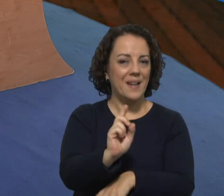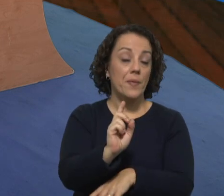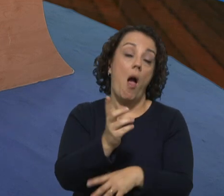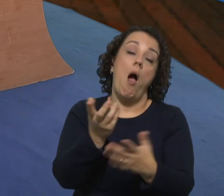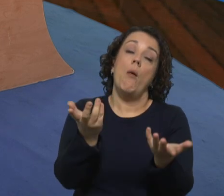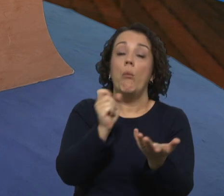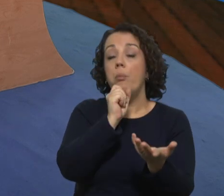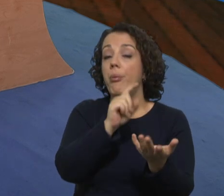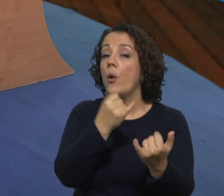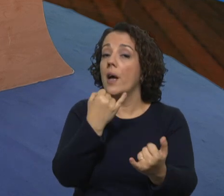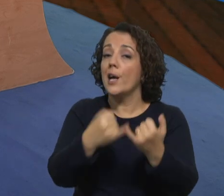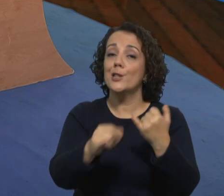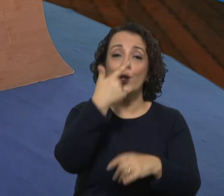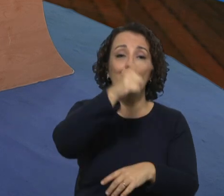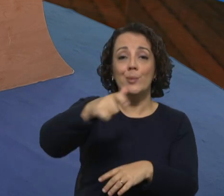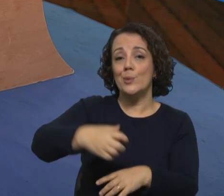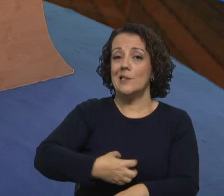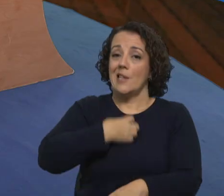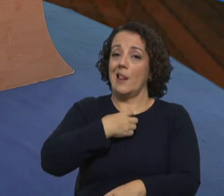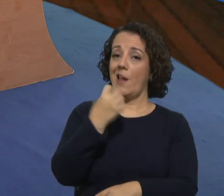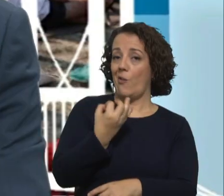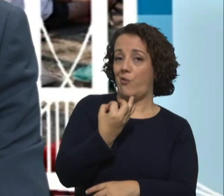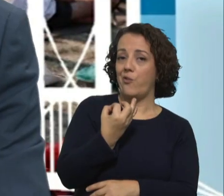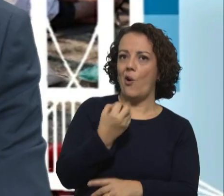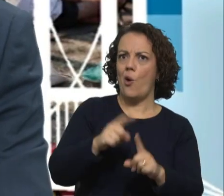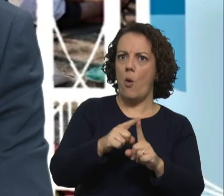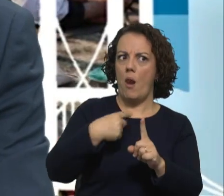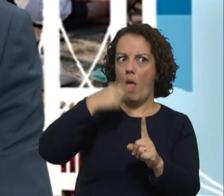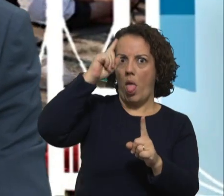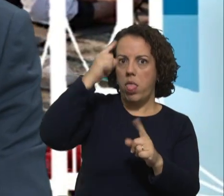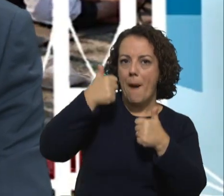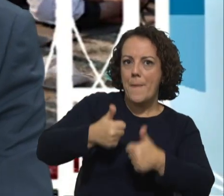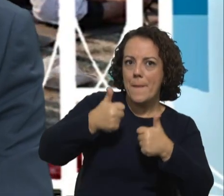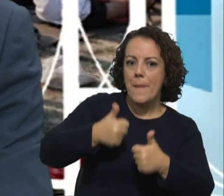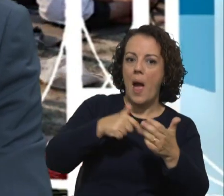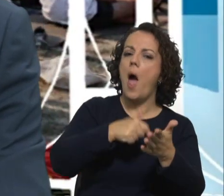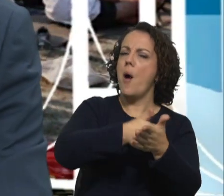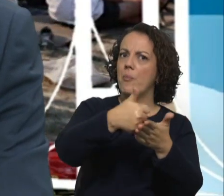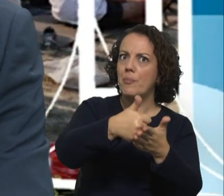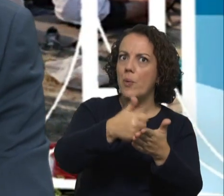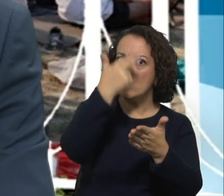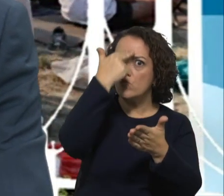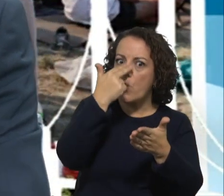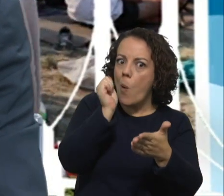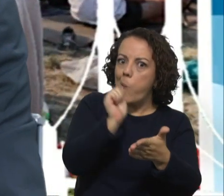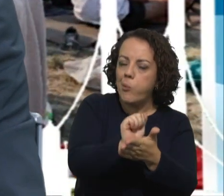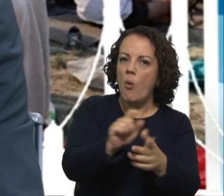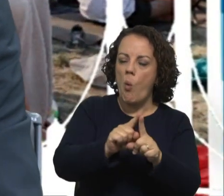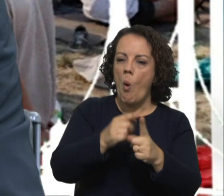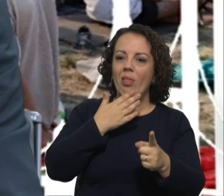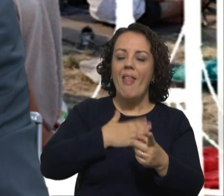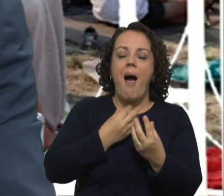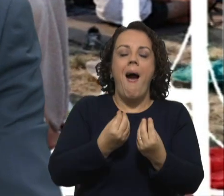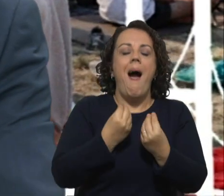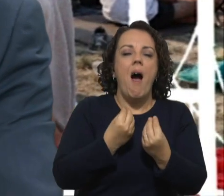as pessoas podem sentir esse risco, de que saber demasiado sobre a história por detrás da Bíblia nos faça perder a fé. Há um encanto. Há